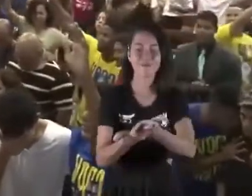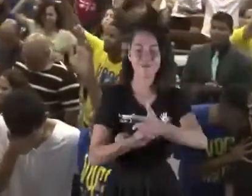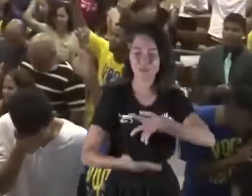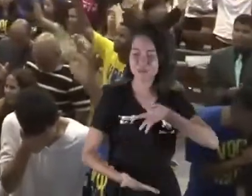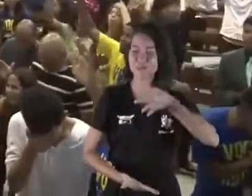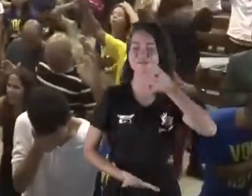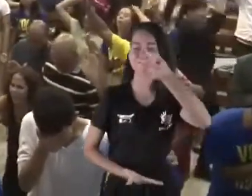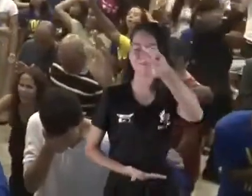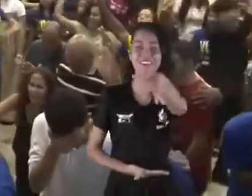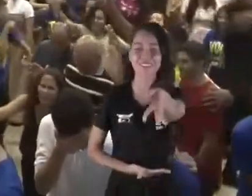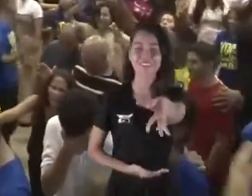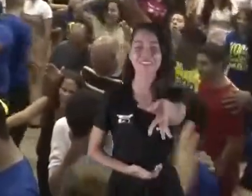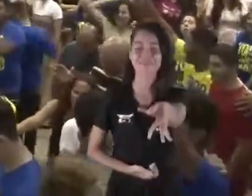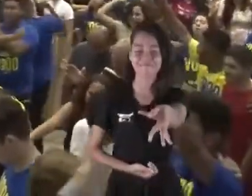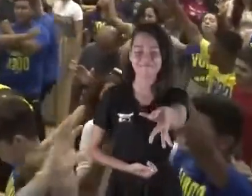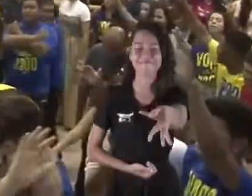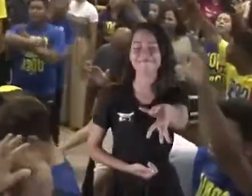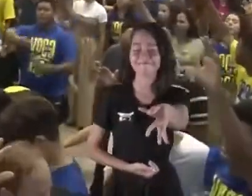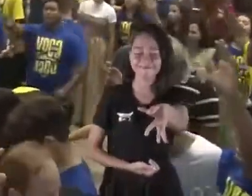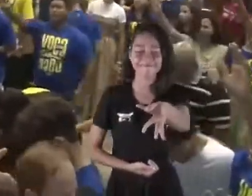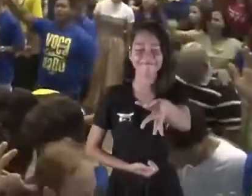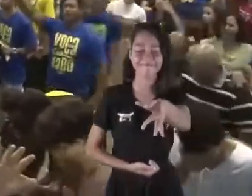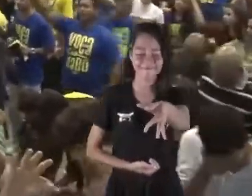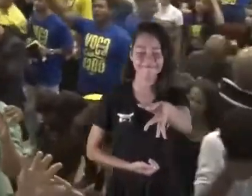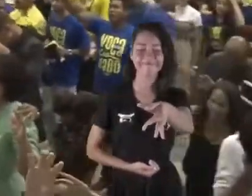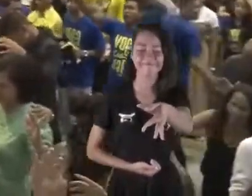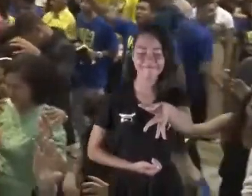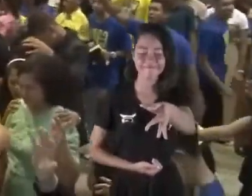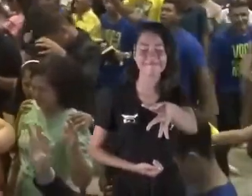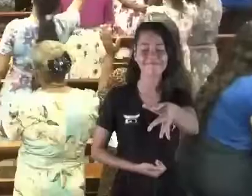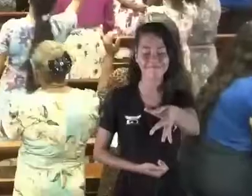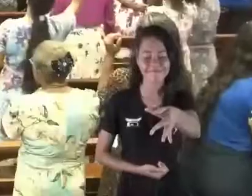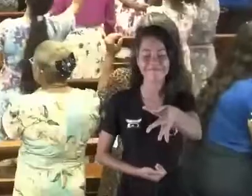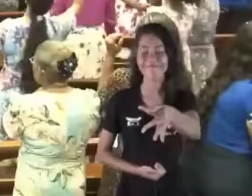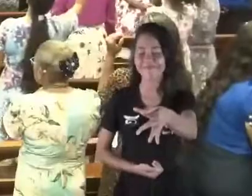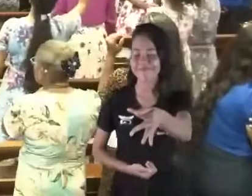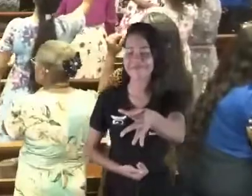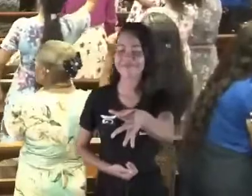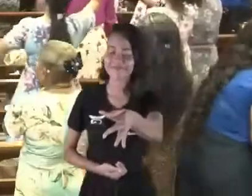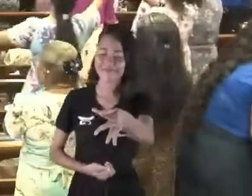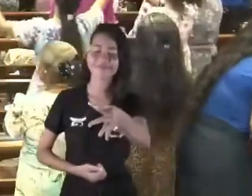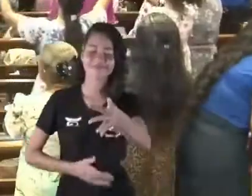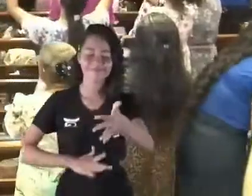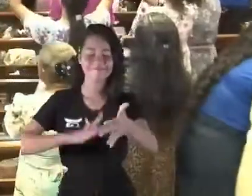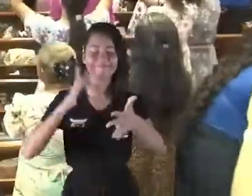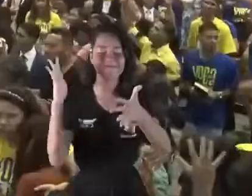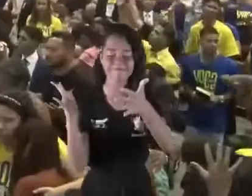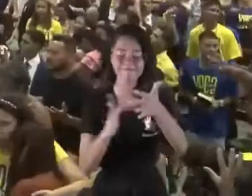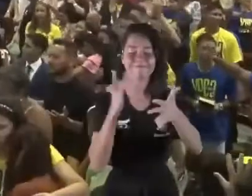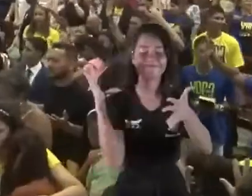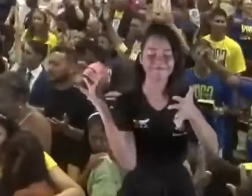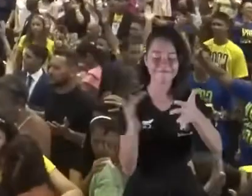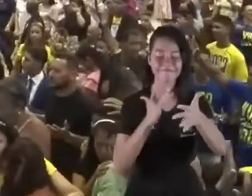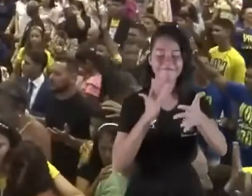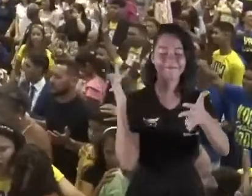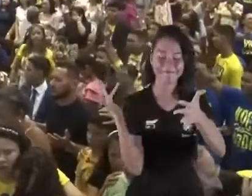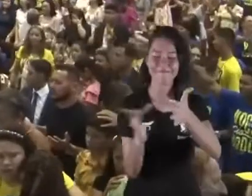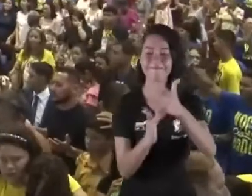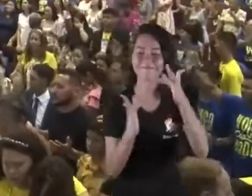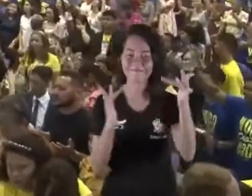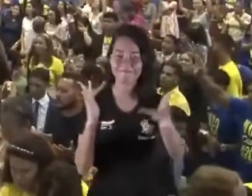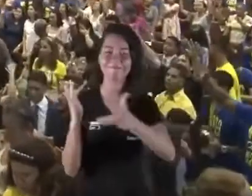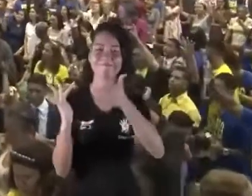Cadê 89? Cadê 89? Cadê 89? Porque